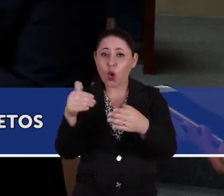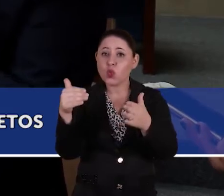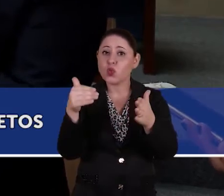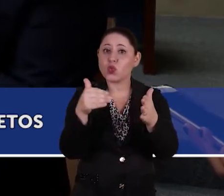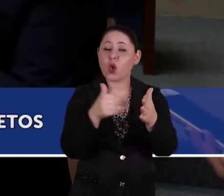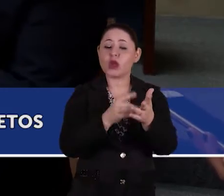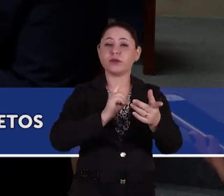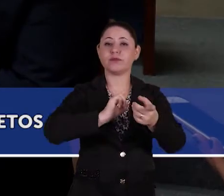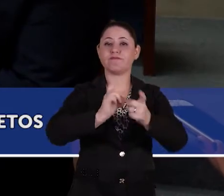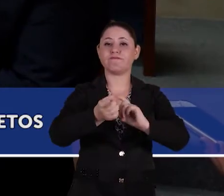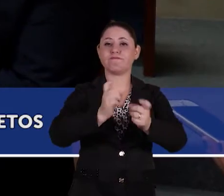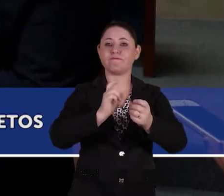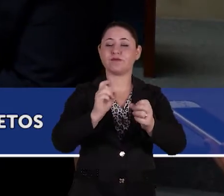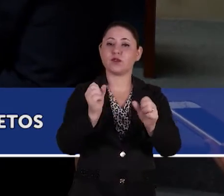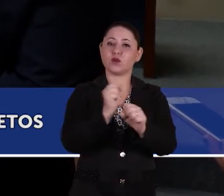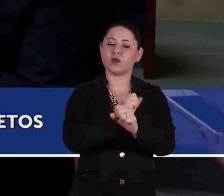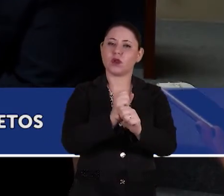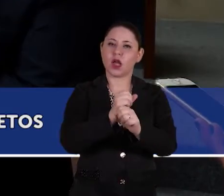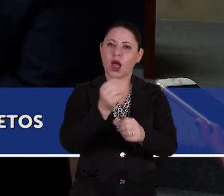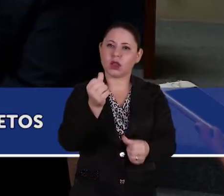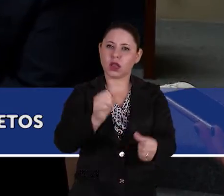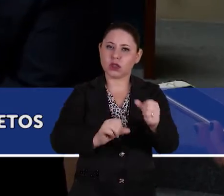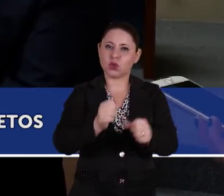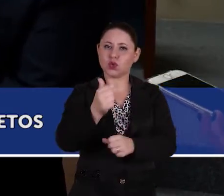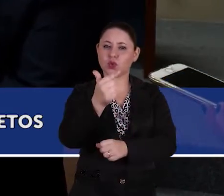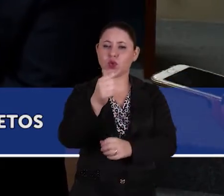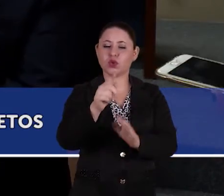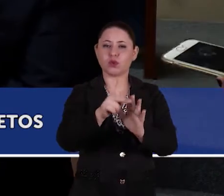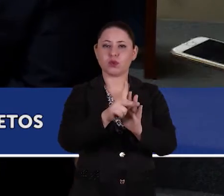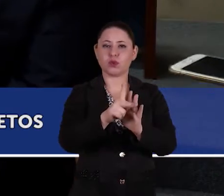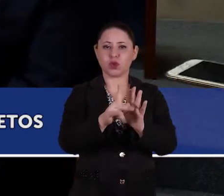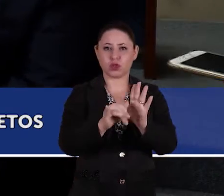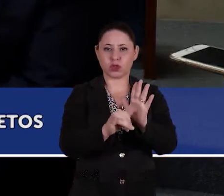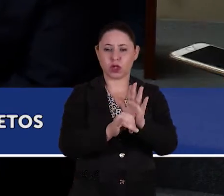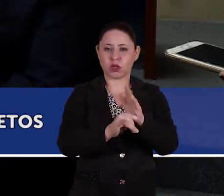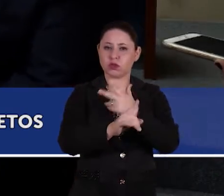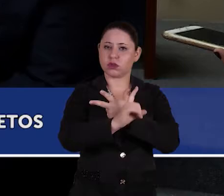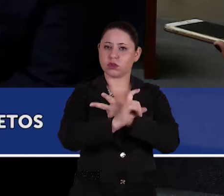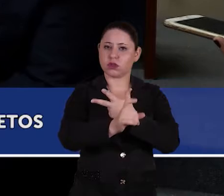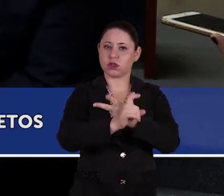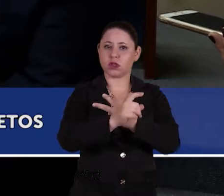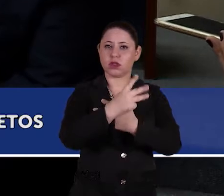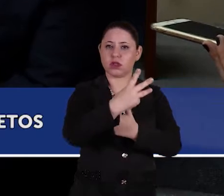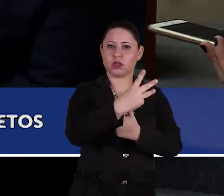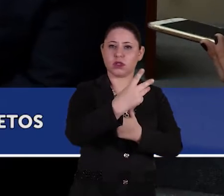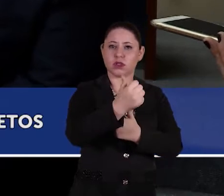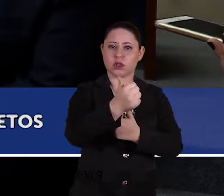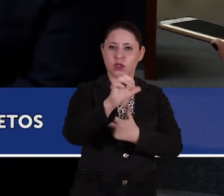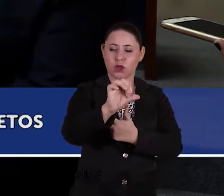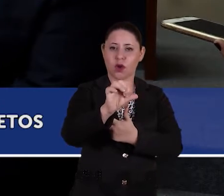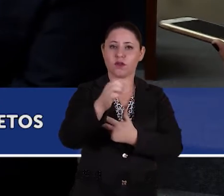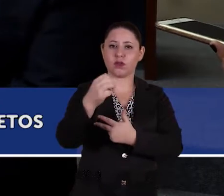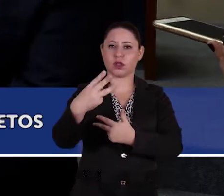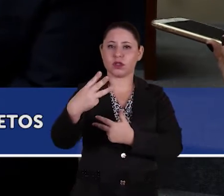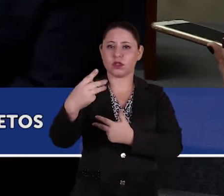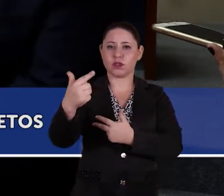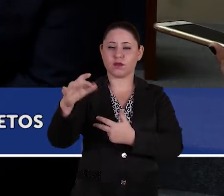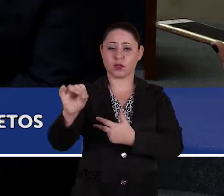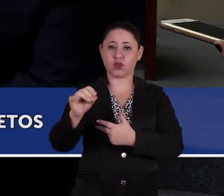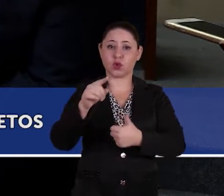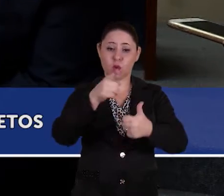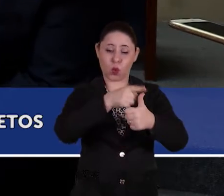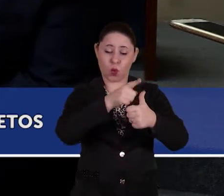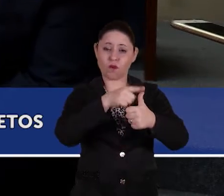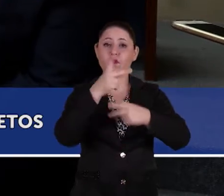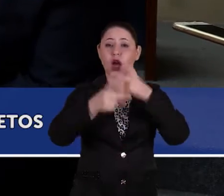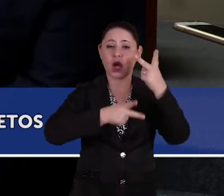última reunião do ano, o senhor analisou 2 projetos do Poder Executivo, o 319 e o 320. Um